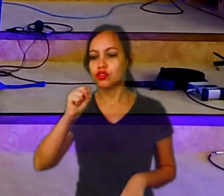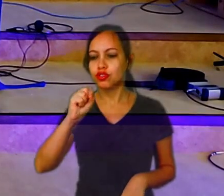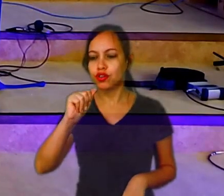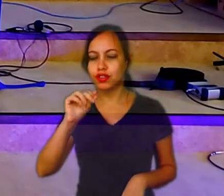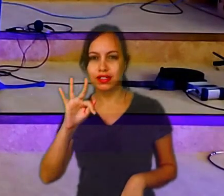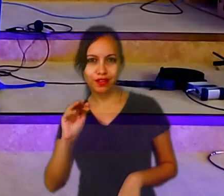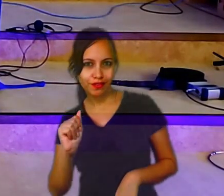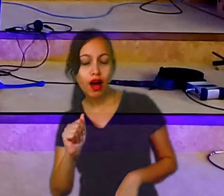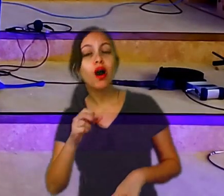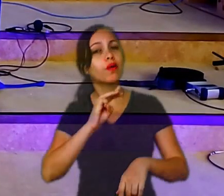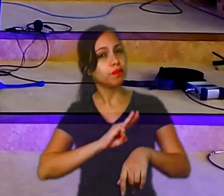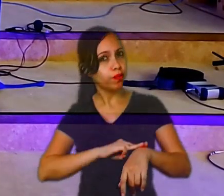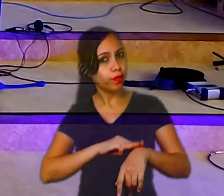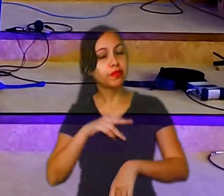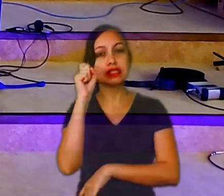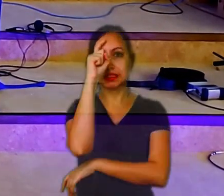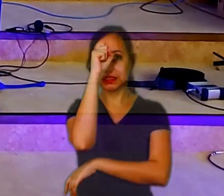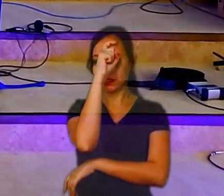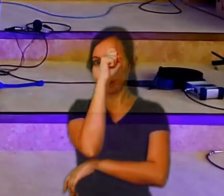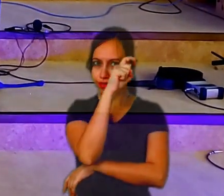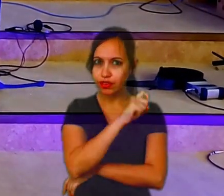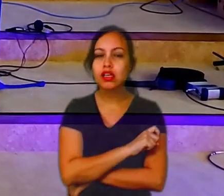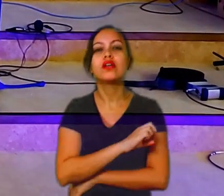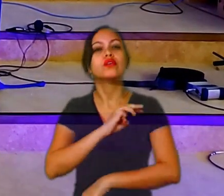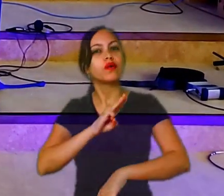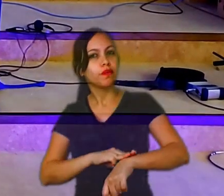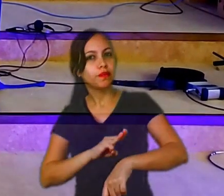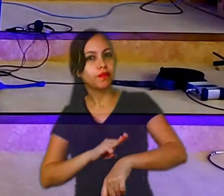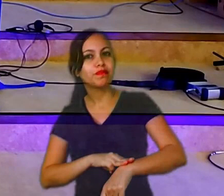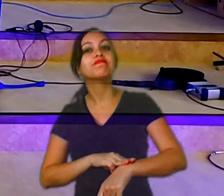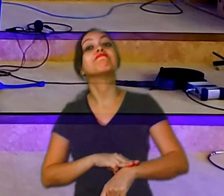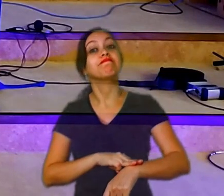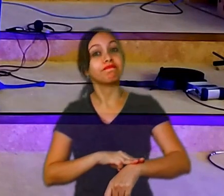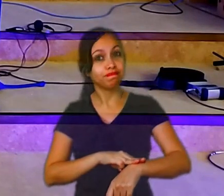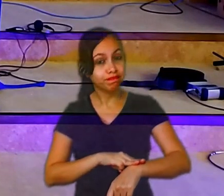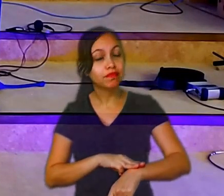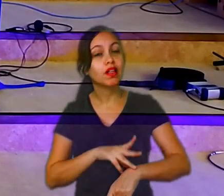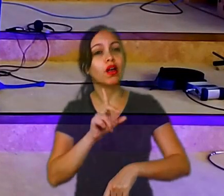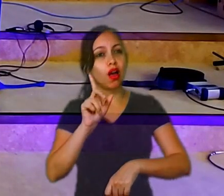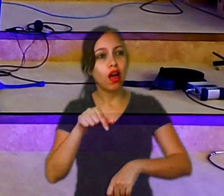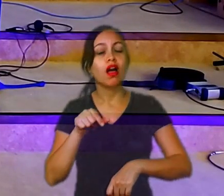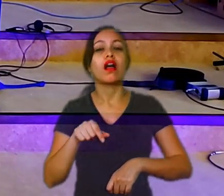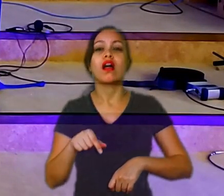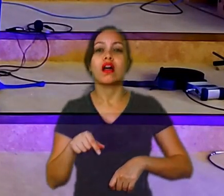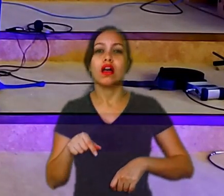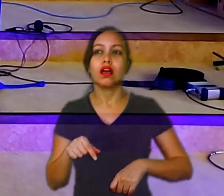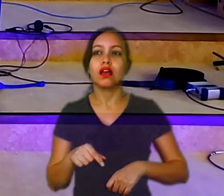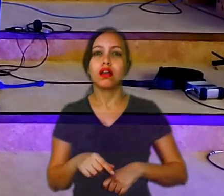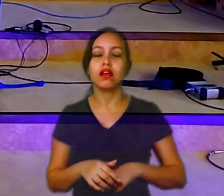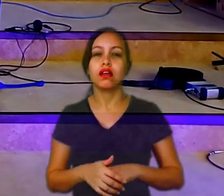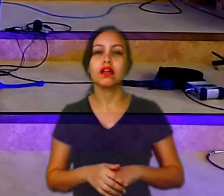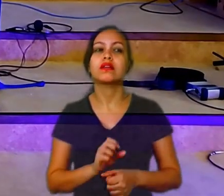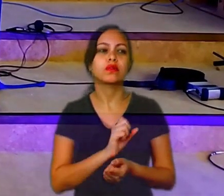O momento é difícil, o momento é crucial, o momento aos meus olhos